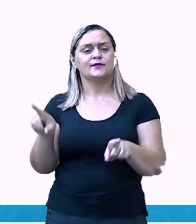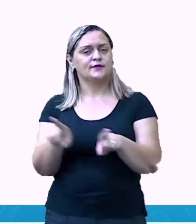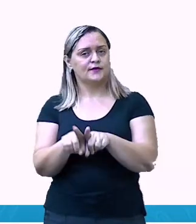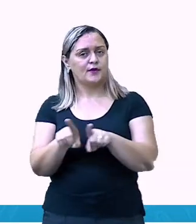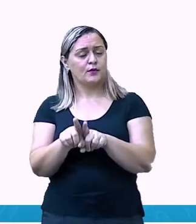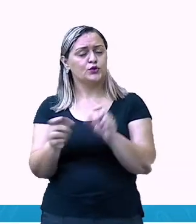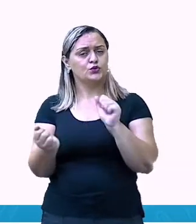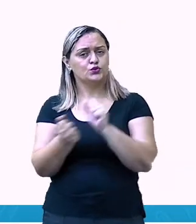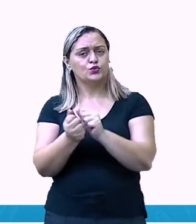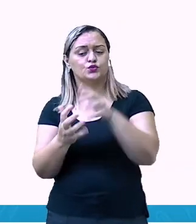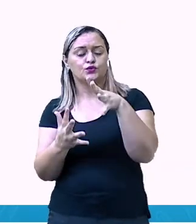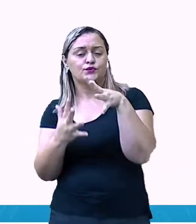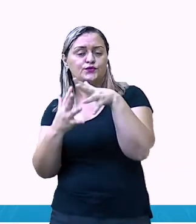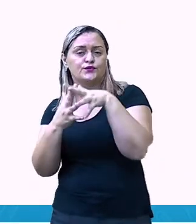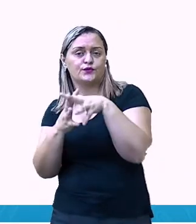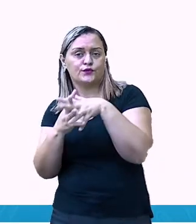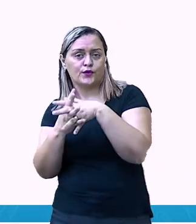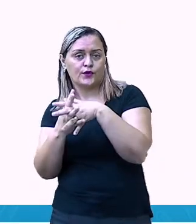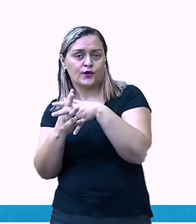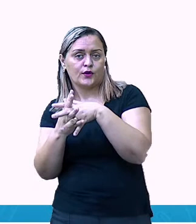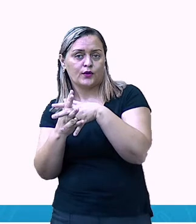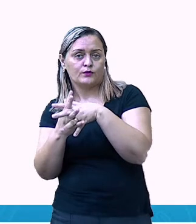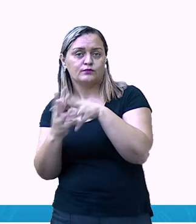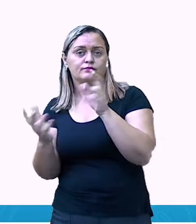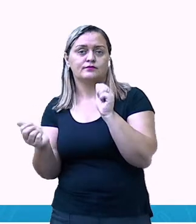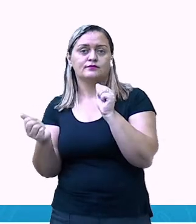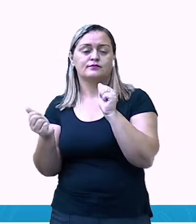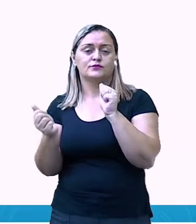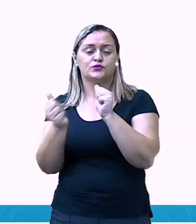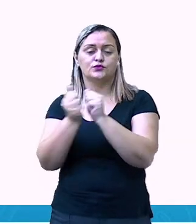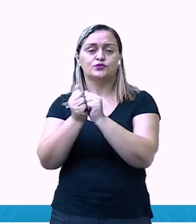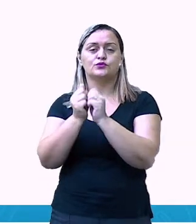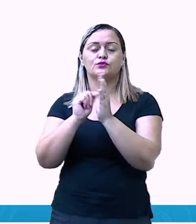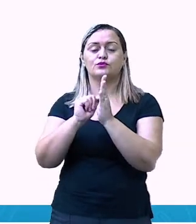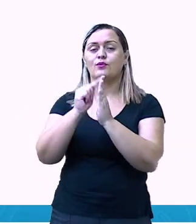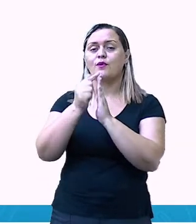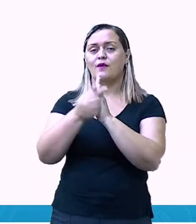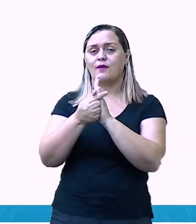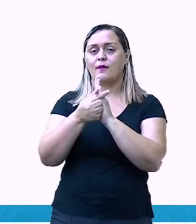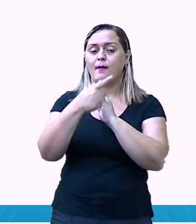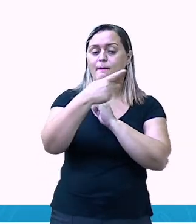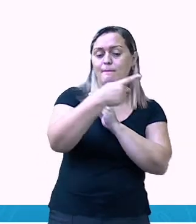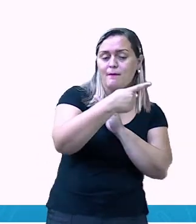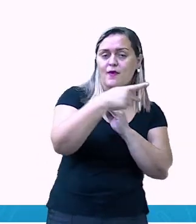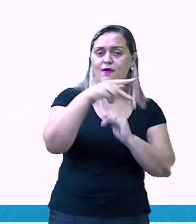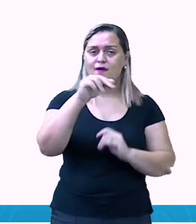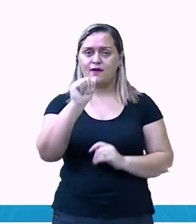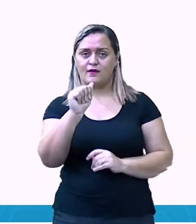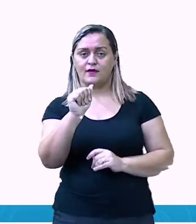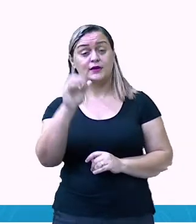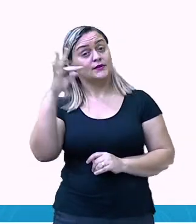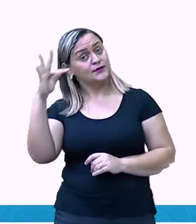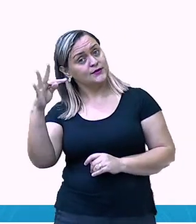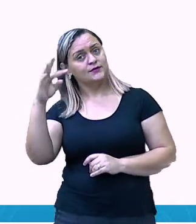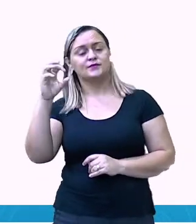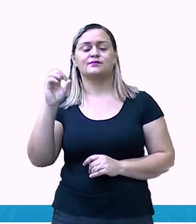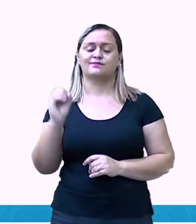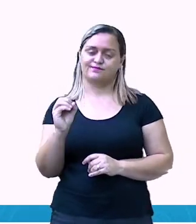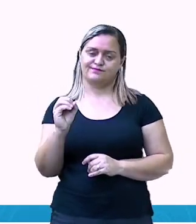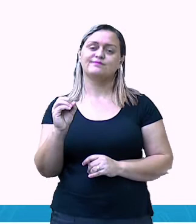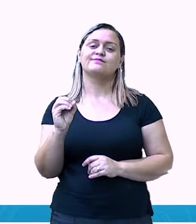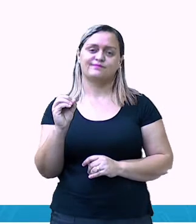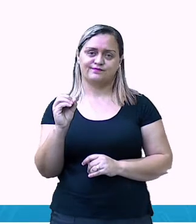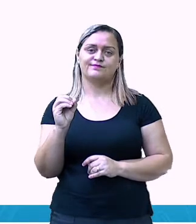consoante P e a vogal A. E o tó pela letra T e a vogal O.